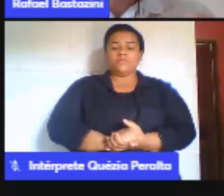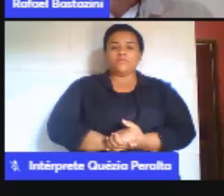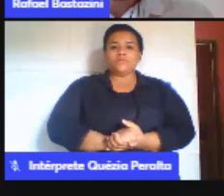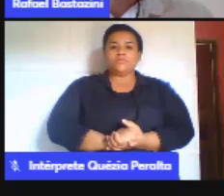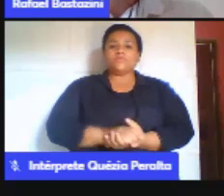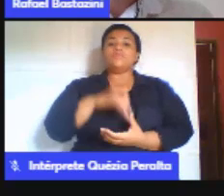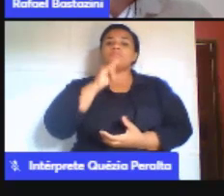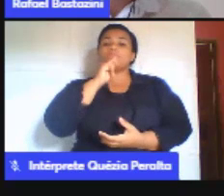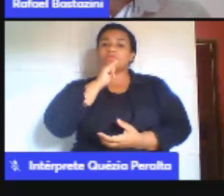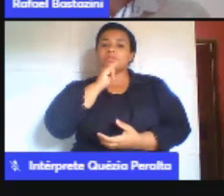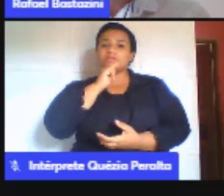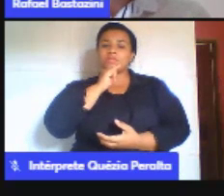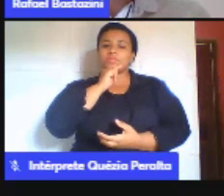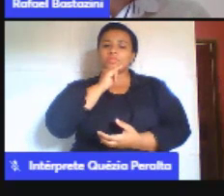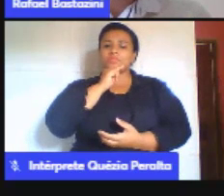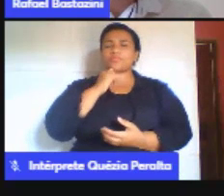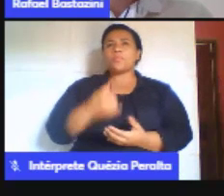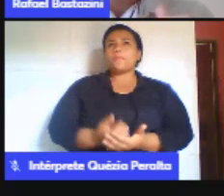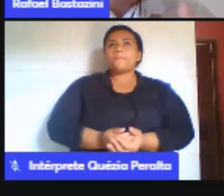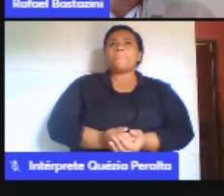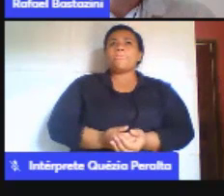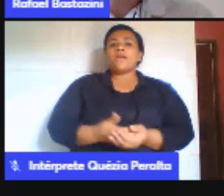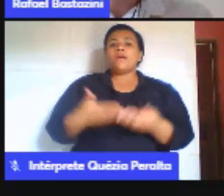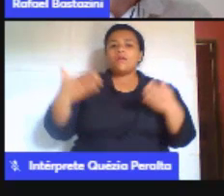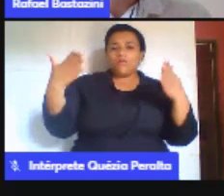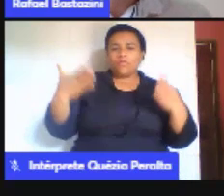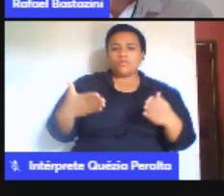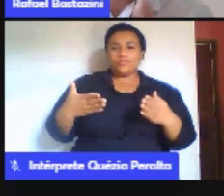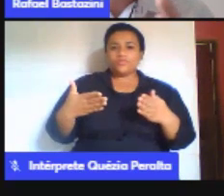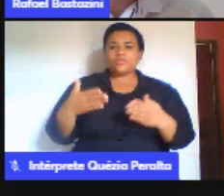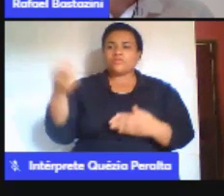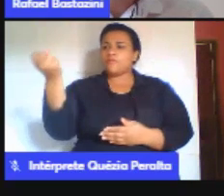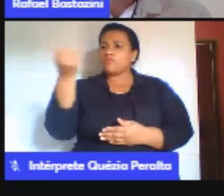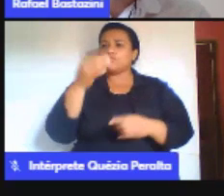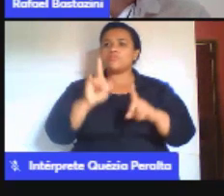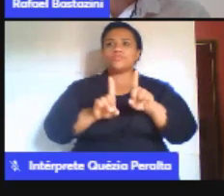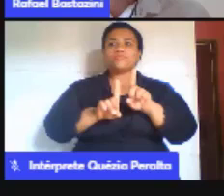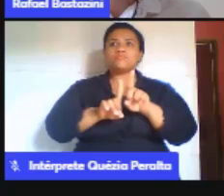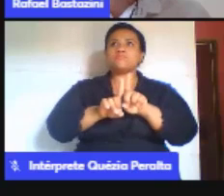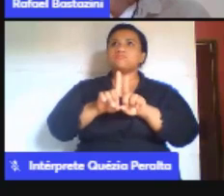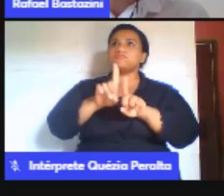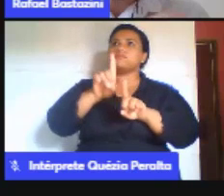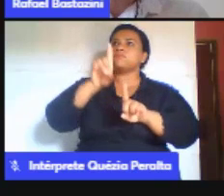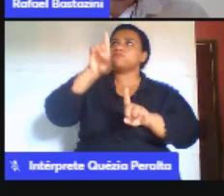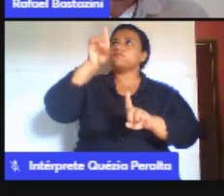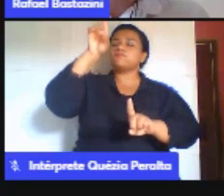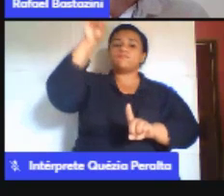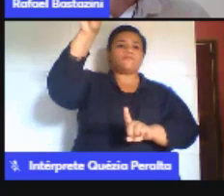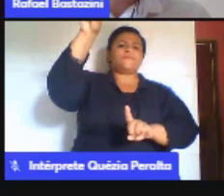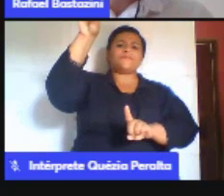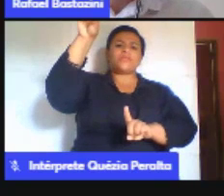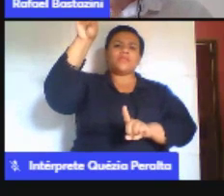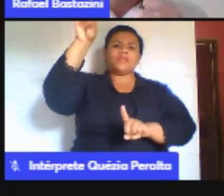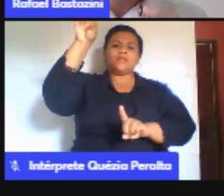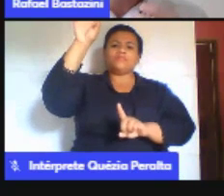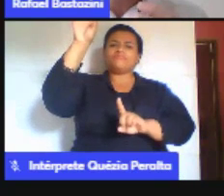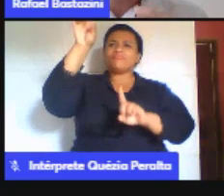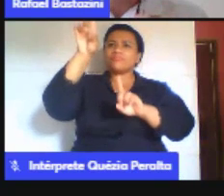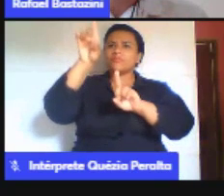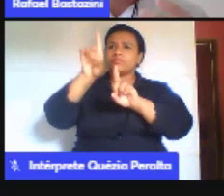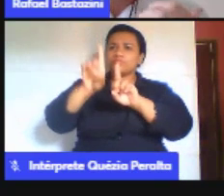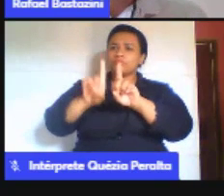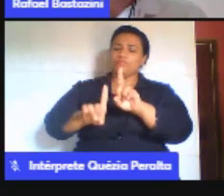parece absurdo, por exemplo, a porcentagem de vias pavimentadas na cidade era muito baixo, mas você não